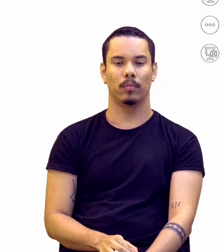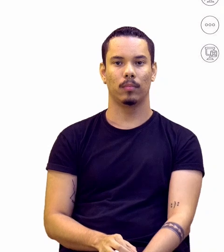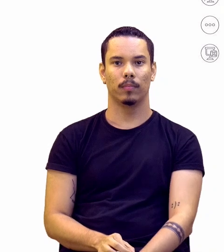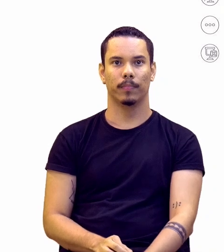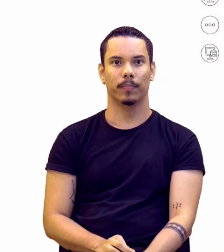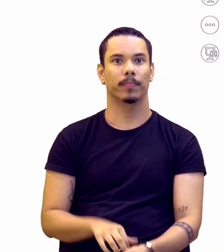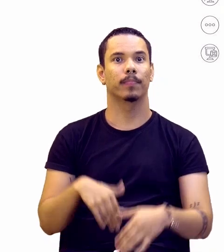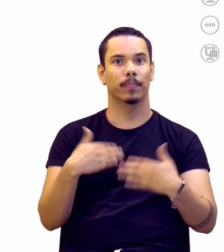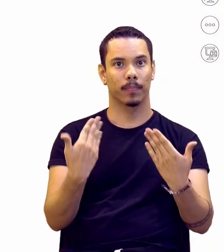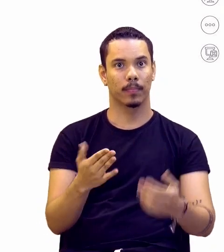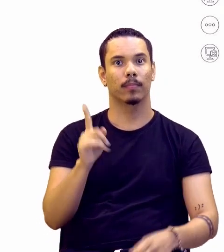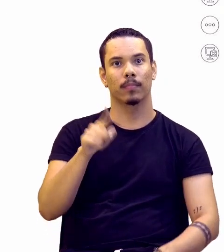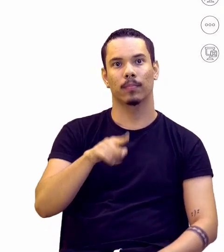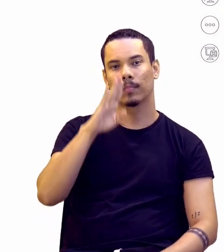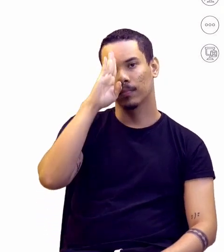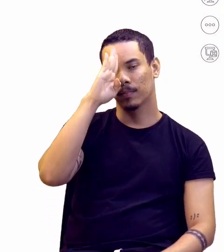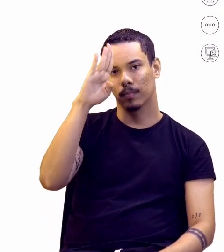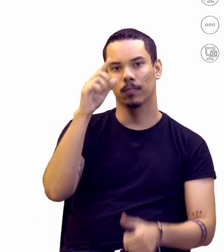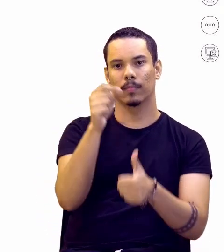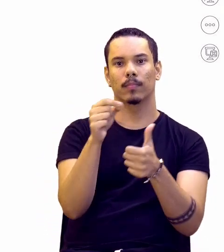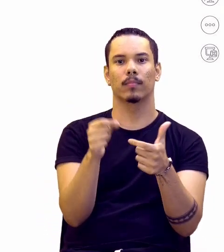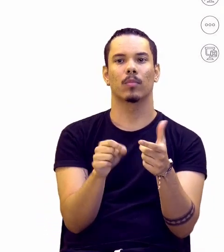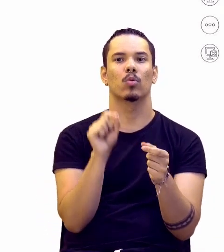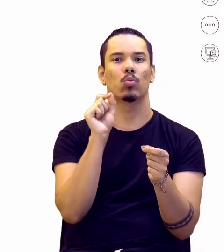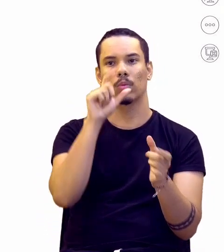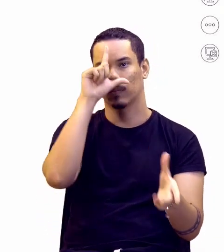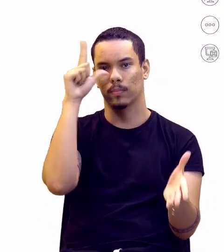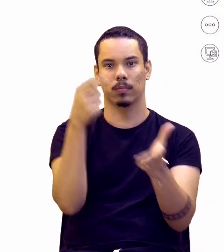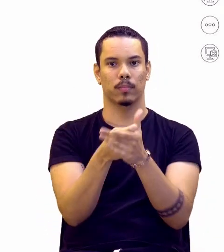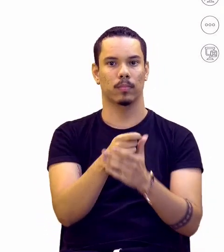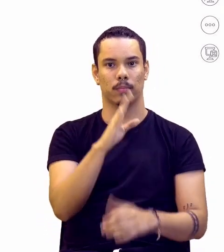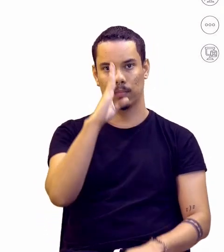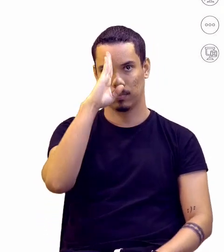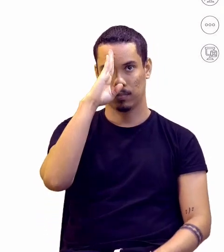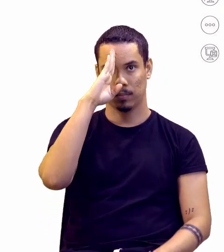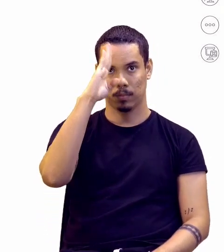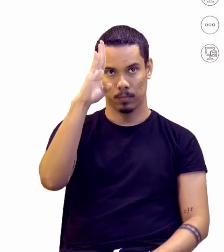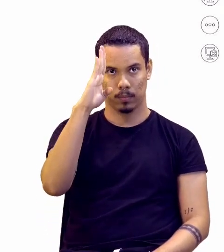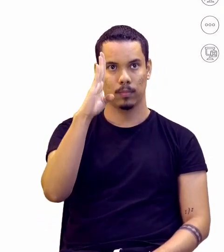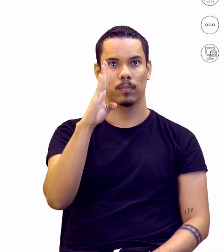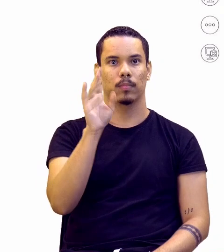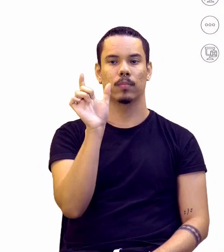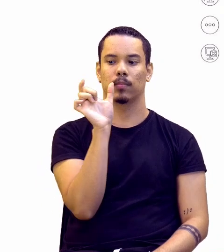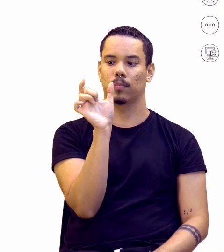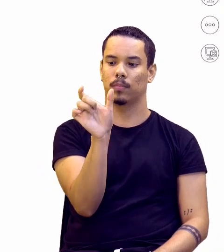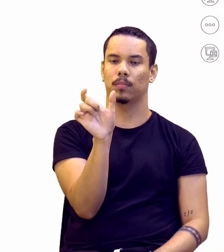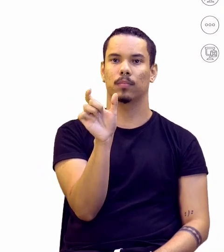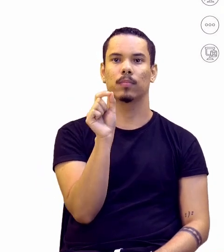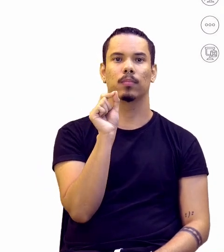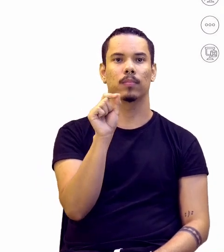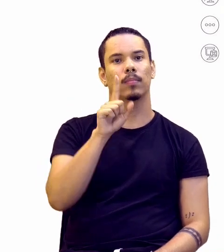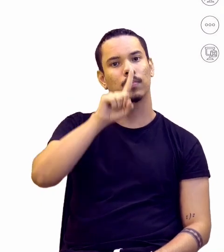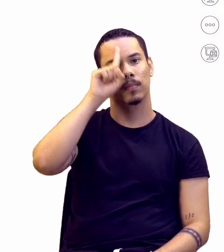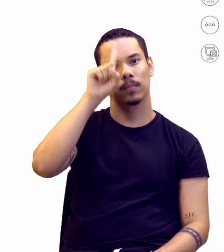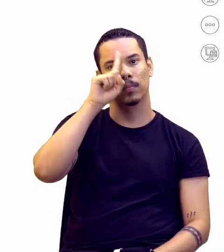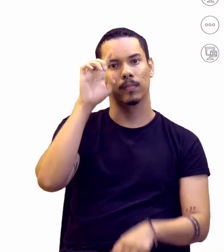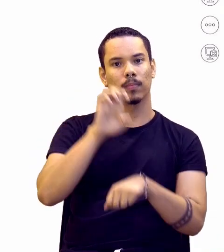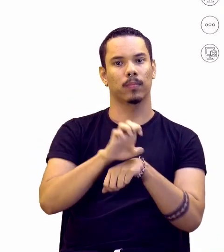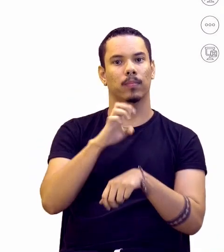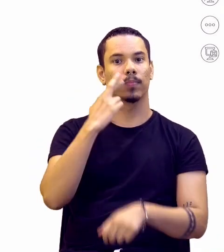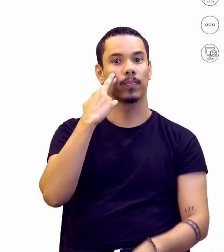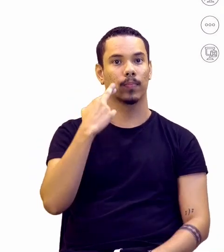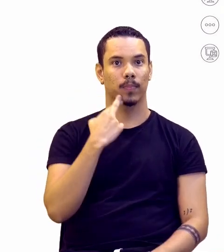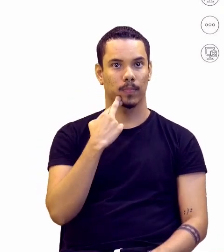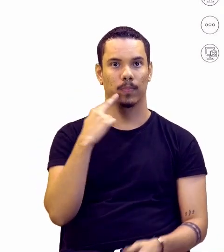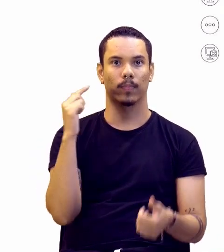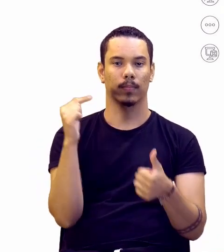como um dos fatores determinantes. Olha aí a palavra-chave, Rogério. Para a criação do estado de Rondônia.